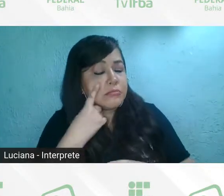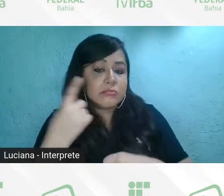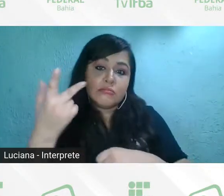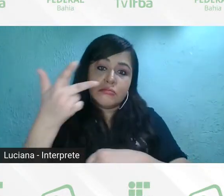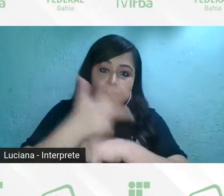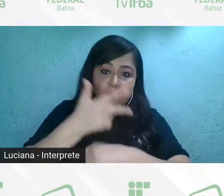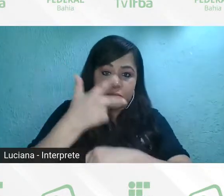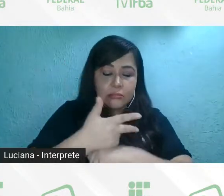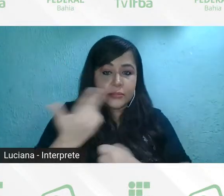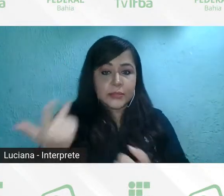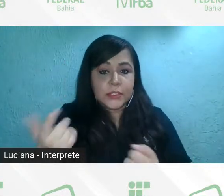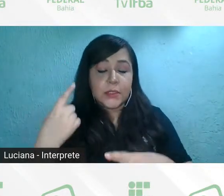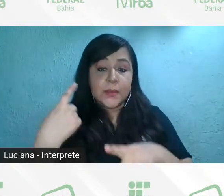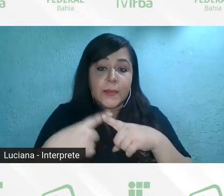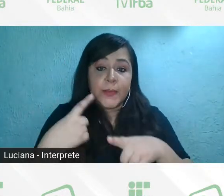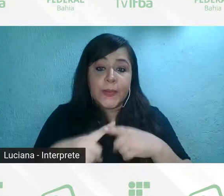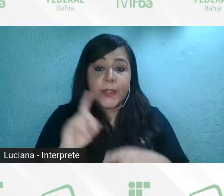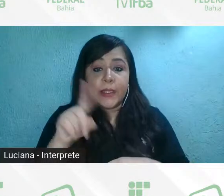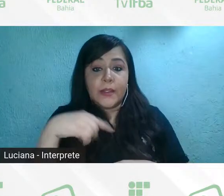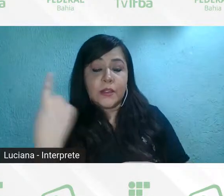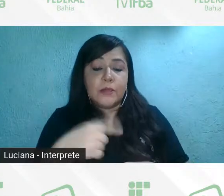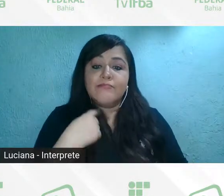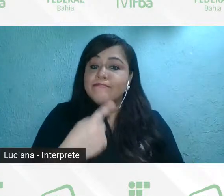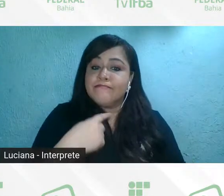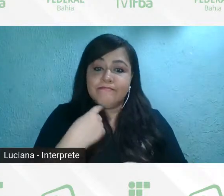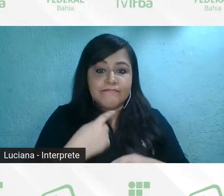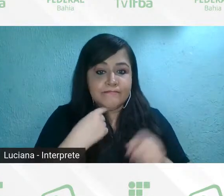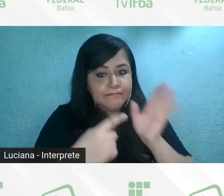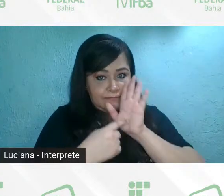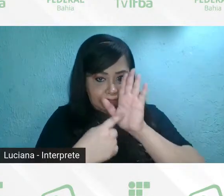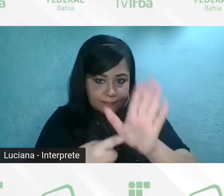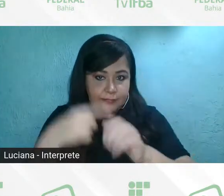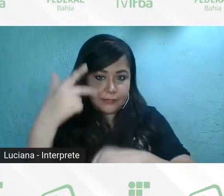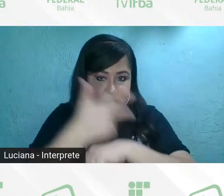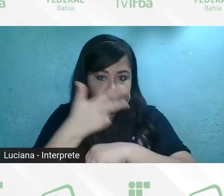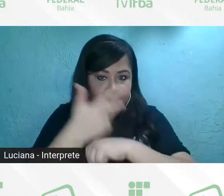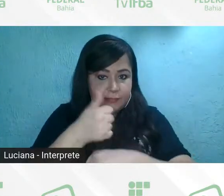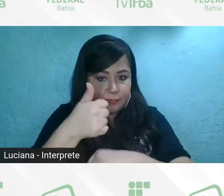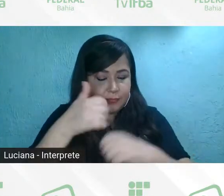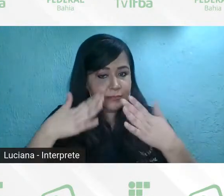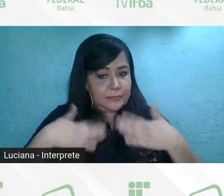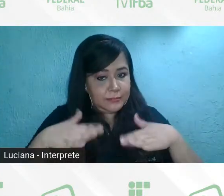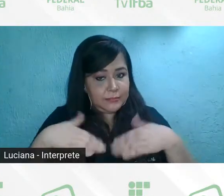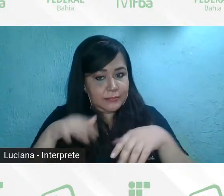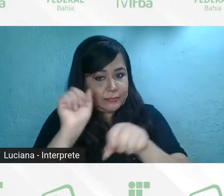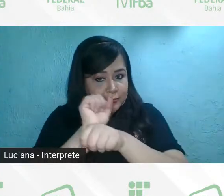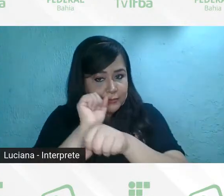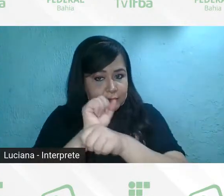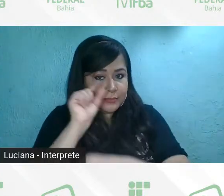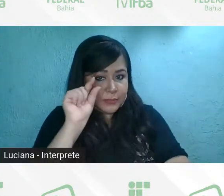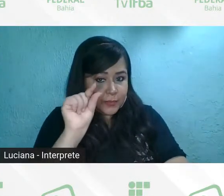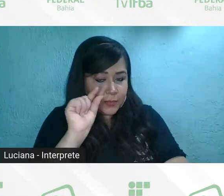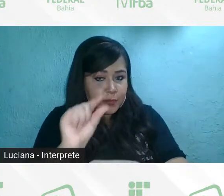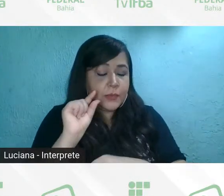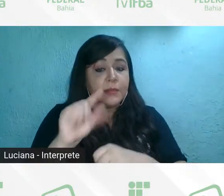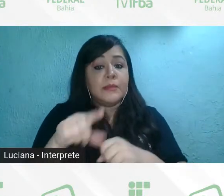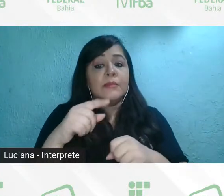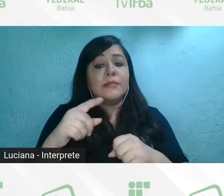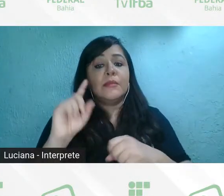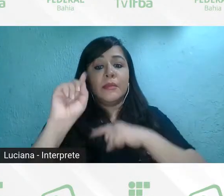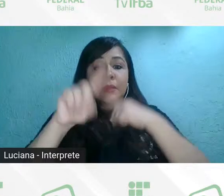fazer essa upagem aqui do vídeo, tá bom? Só um instantinho que já virá o vídeo para vocês e logo depois colocaremos o da professora